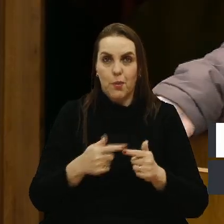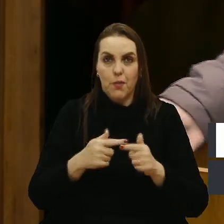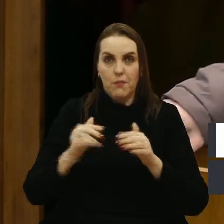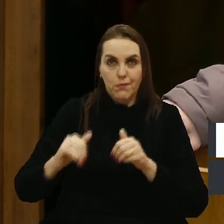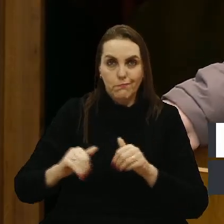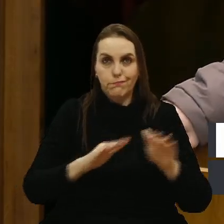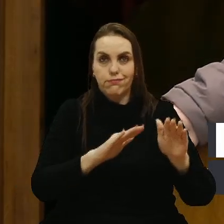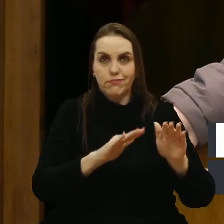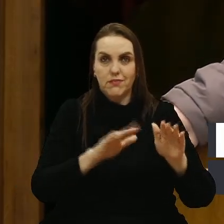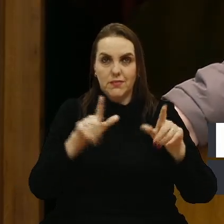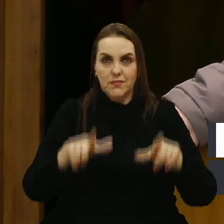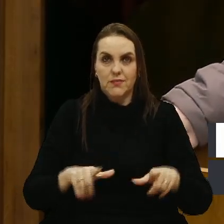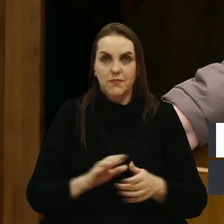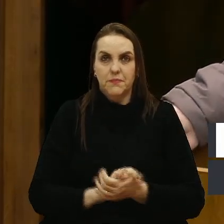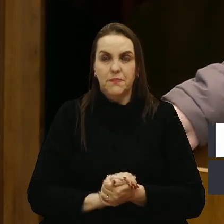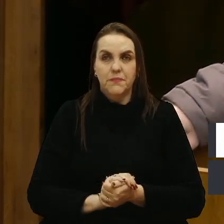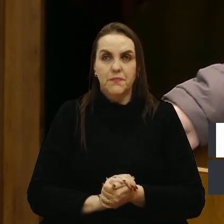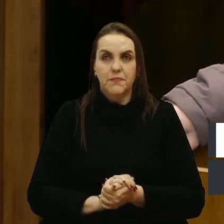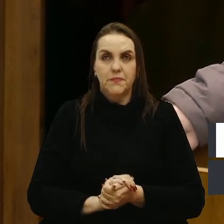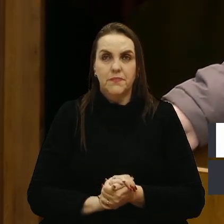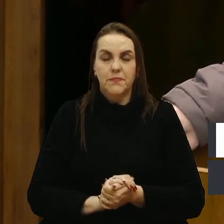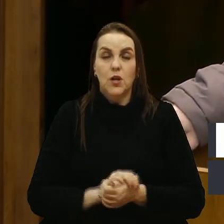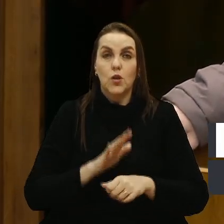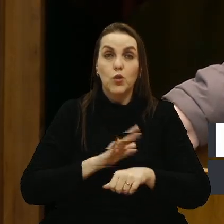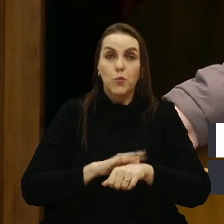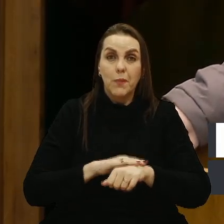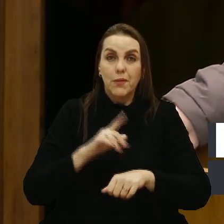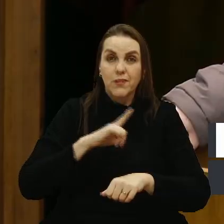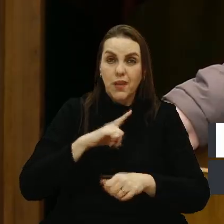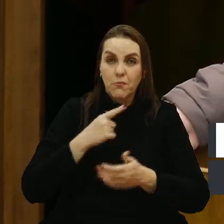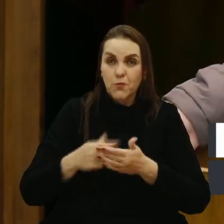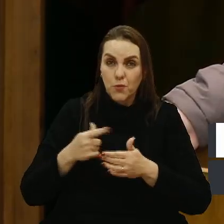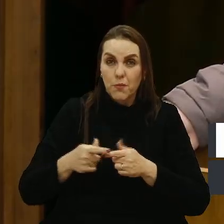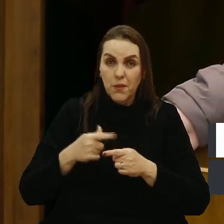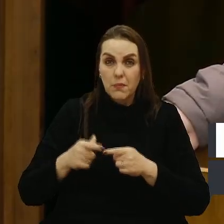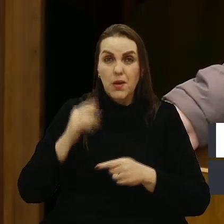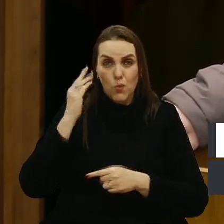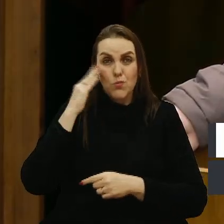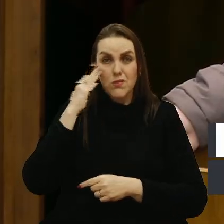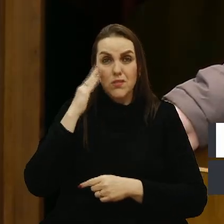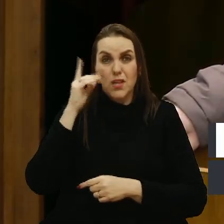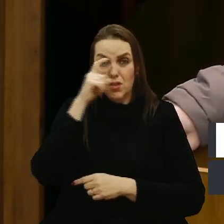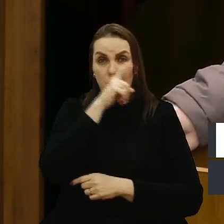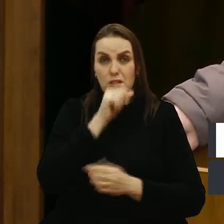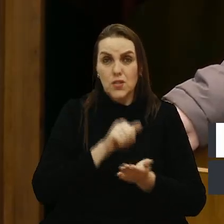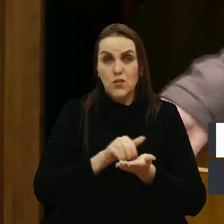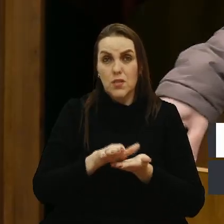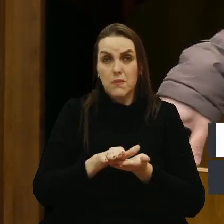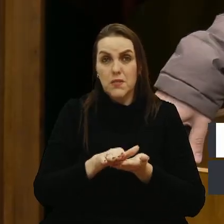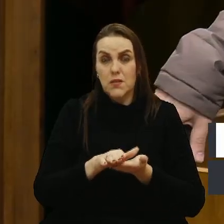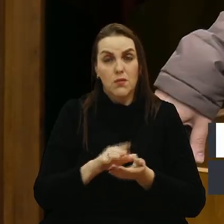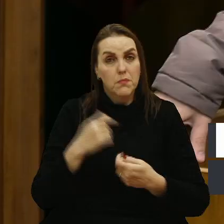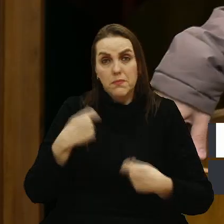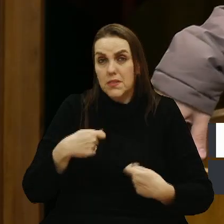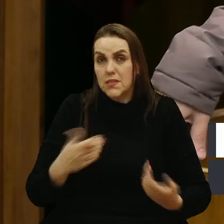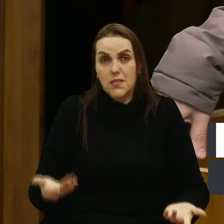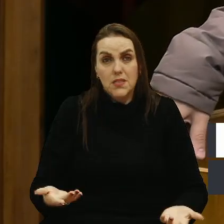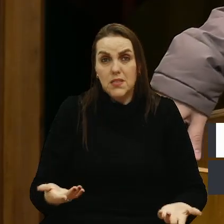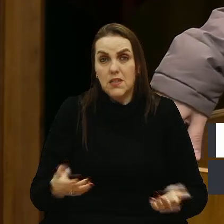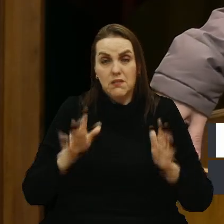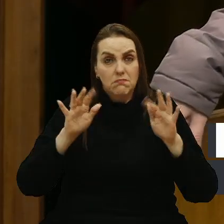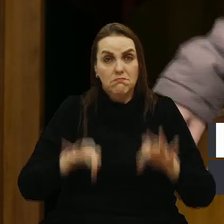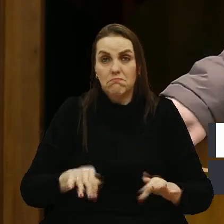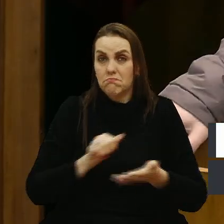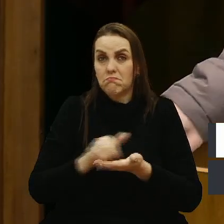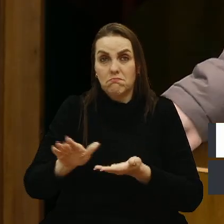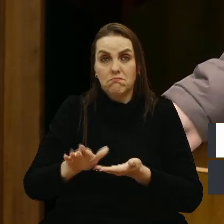desse local, né? E quando a gente tem um problema, eu sei que às vezes é duro demitir alguém, mas a gente tem que desligar e acabou. O prefeito